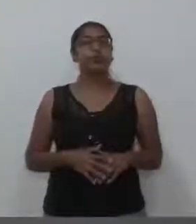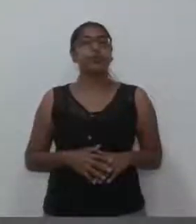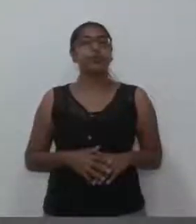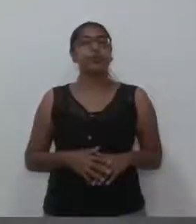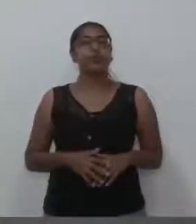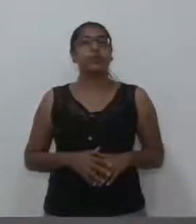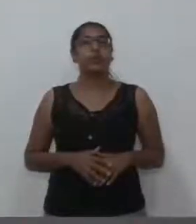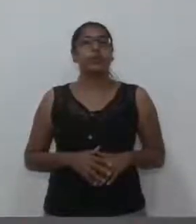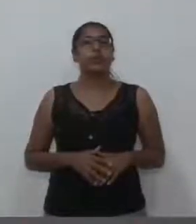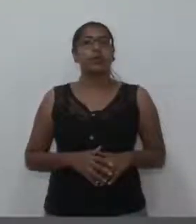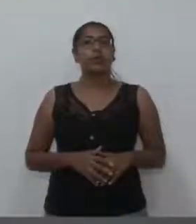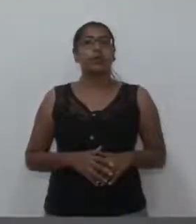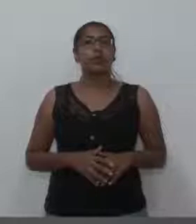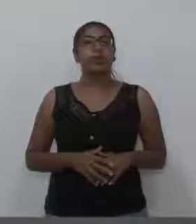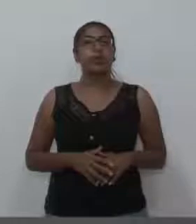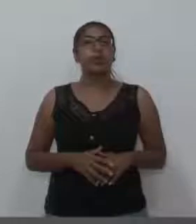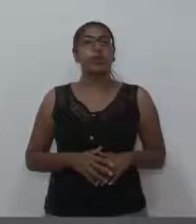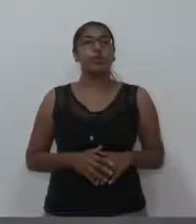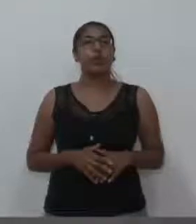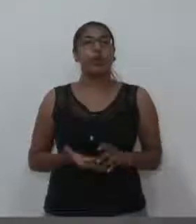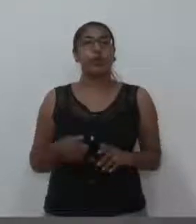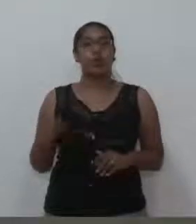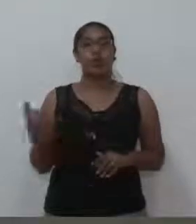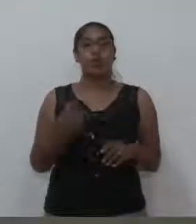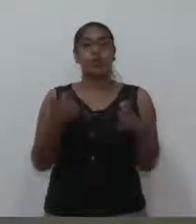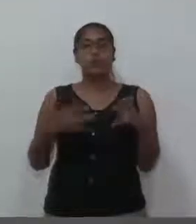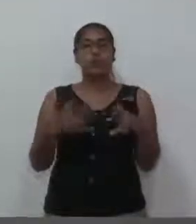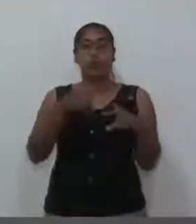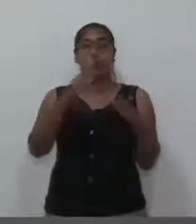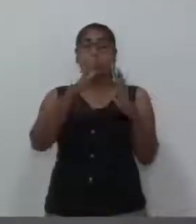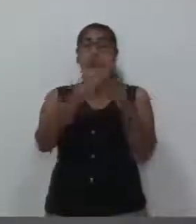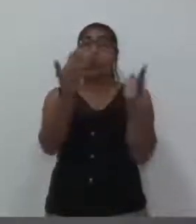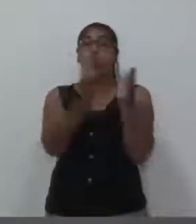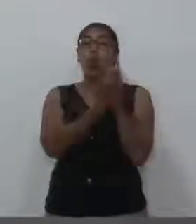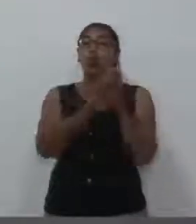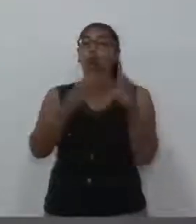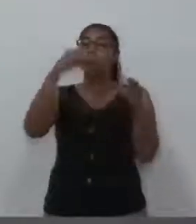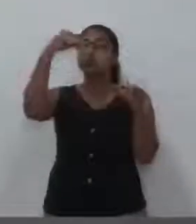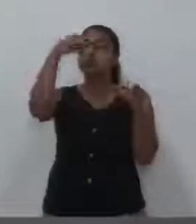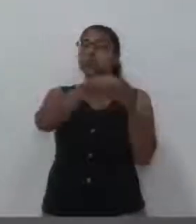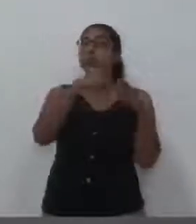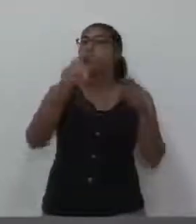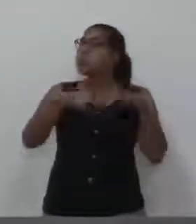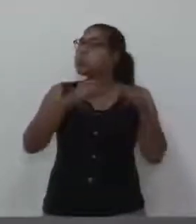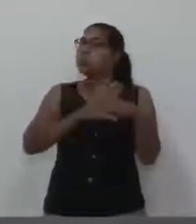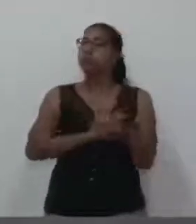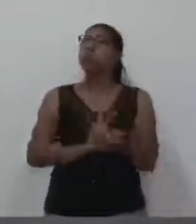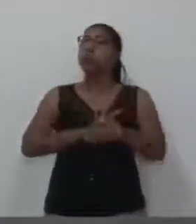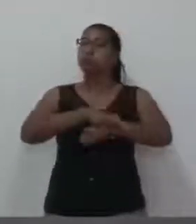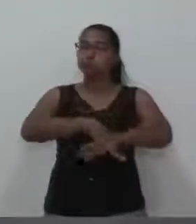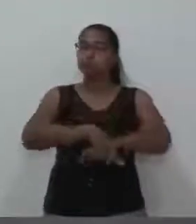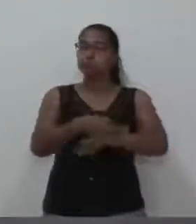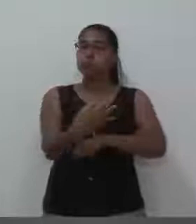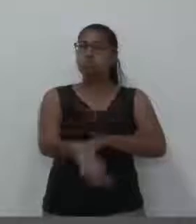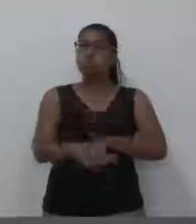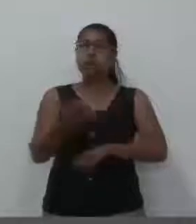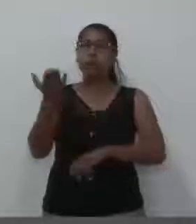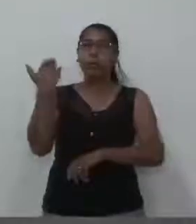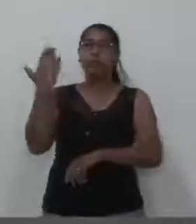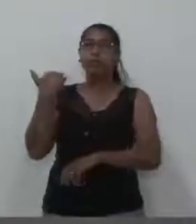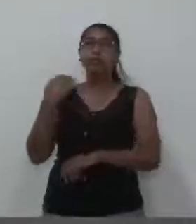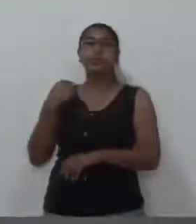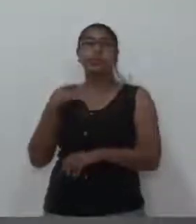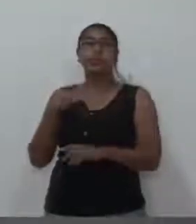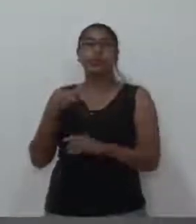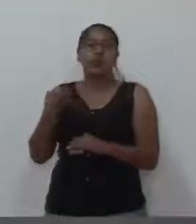quando a gente fala de segurança na escola, e no começo do ano o vereador Florentino ele foi muito feliz. Não é?